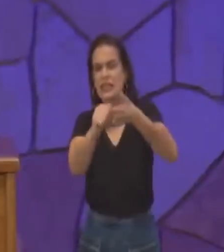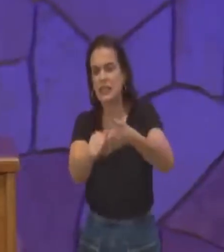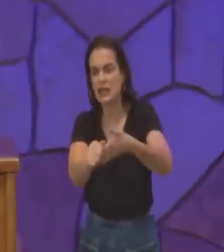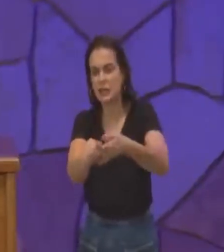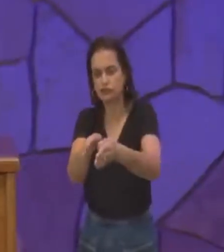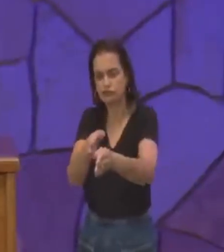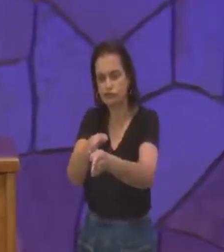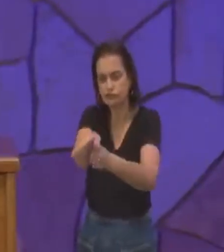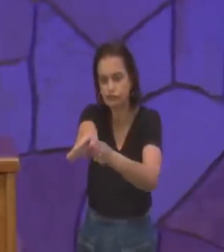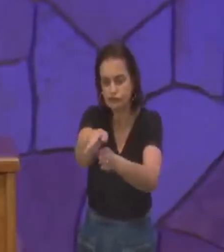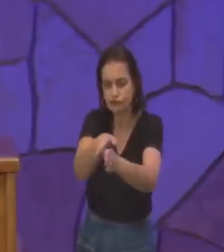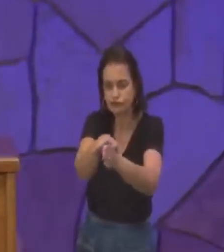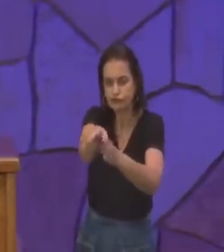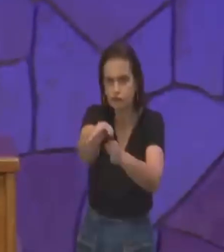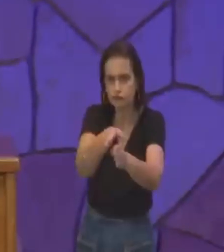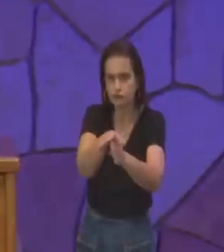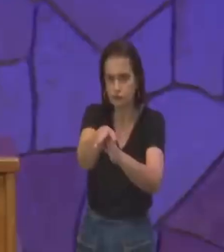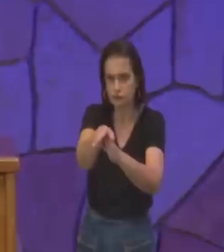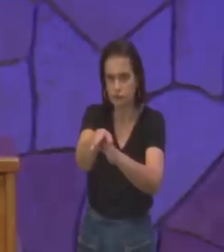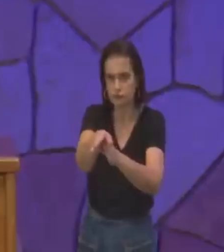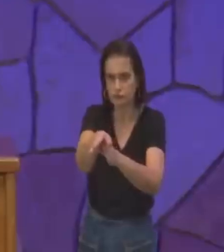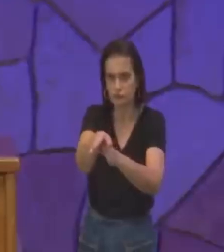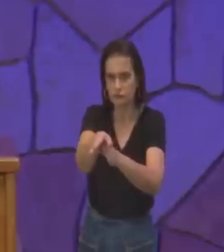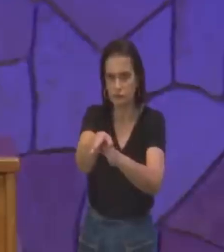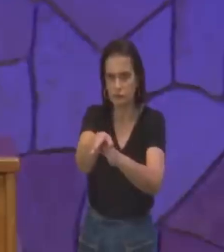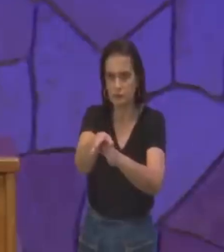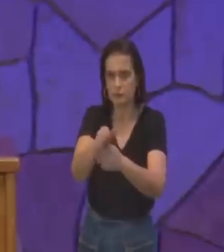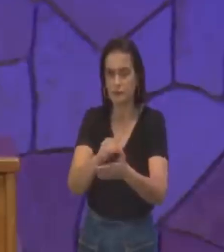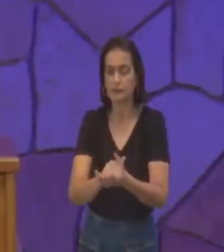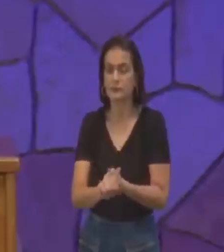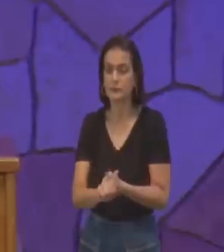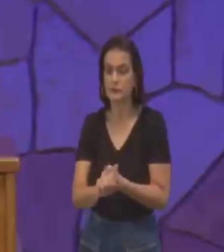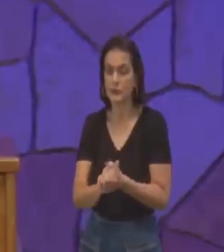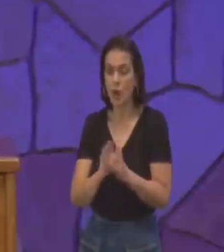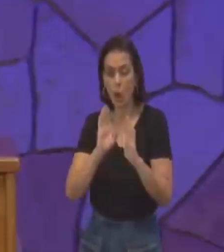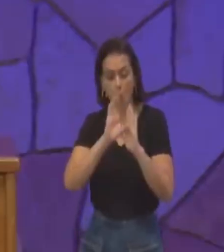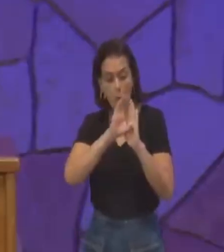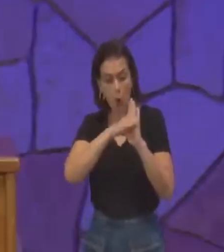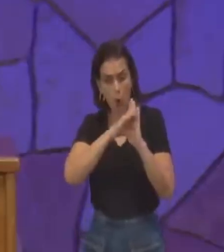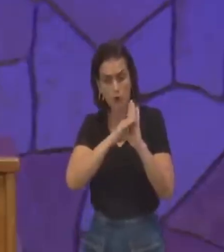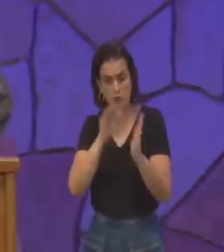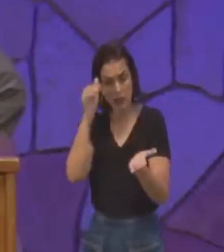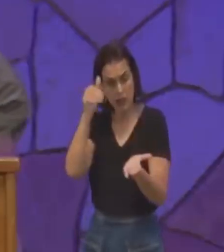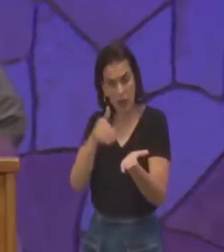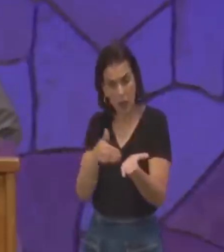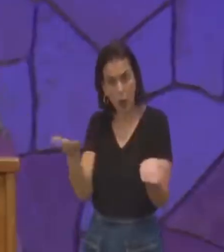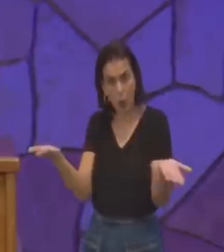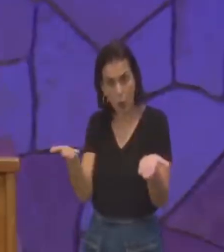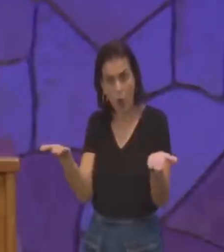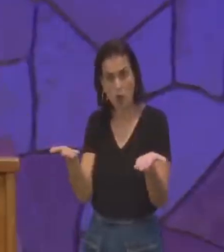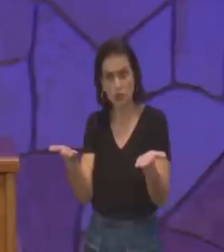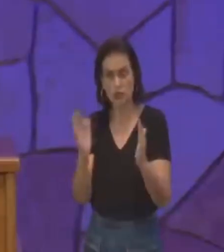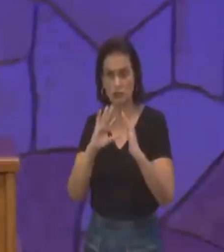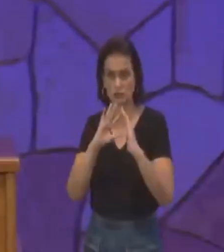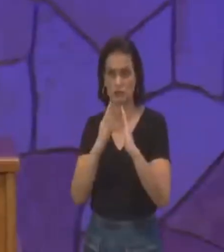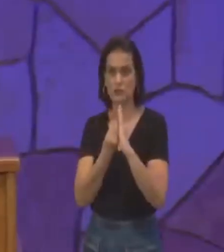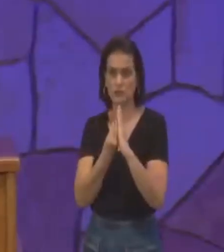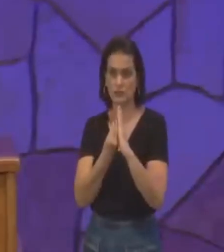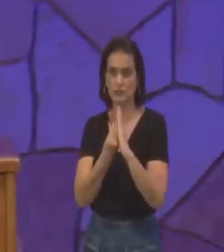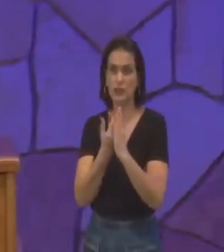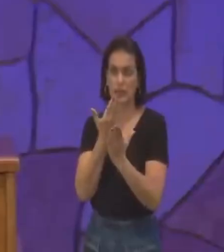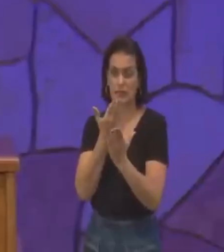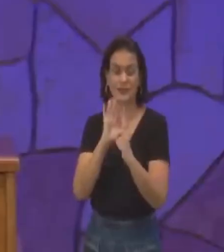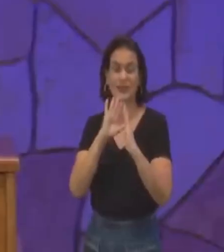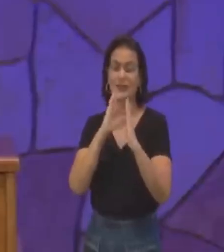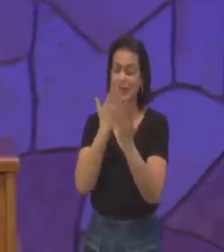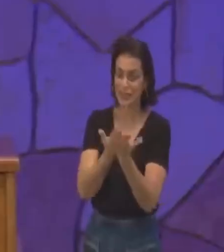orientam. E esse conceito perdura até hoje em nossas escolas. E nós aplicamos